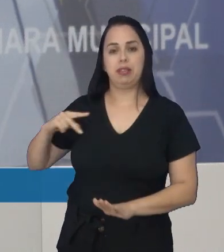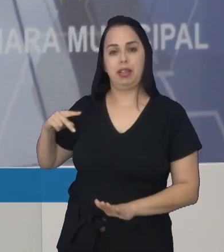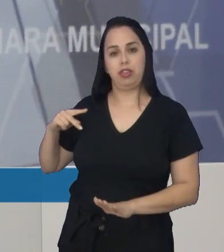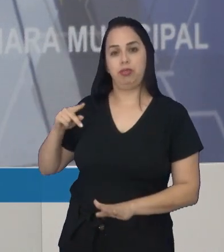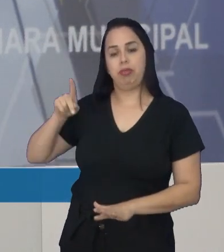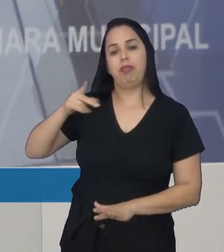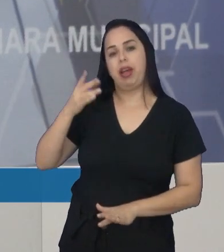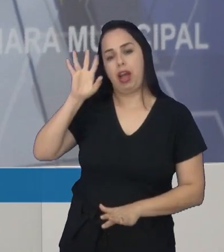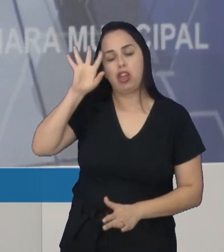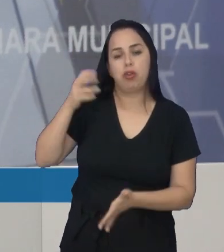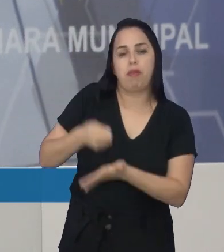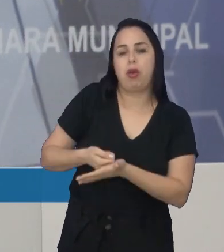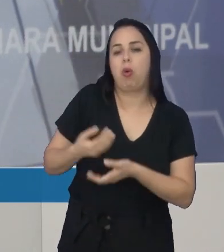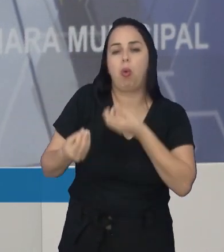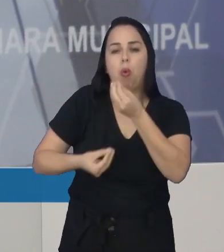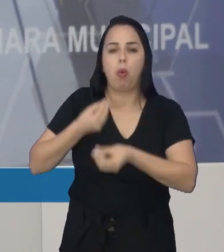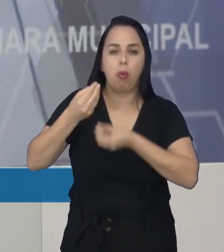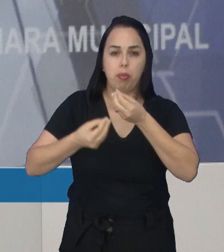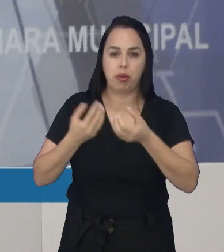trabalhos